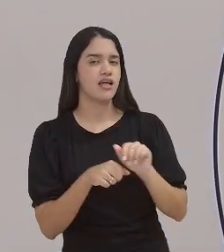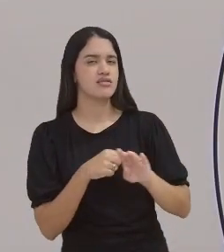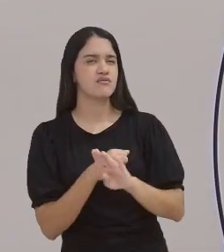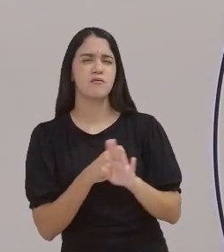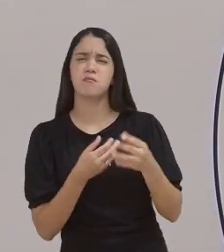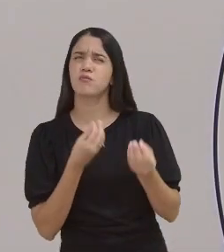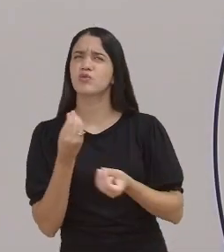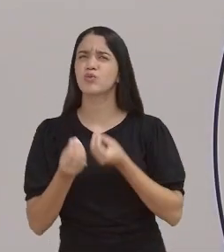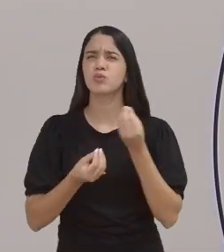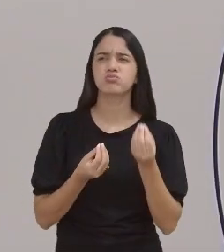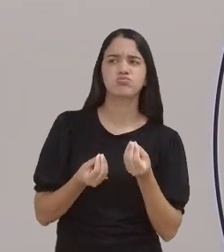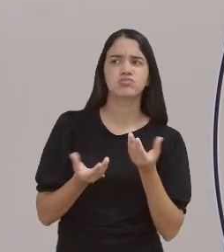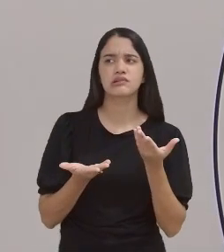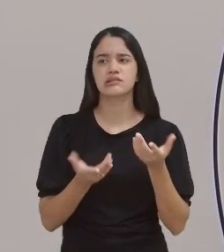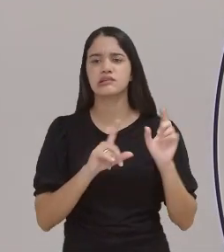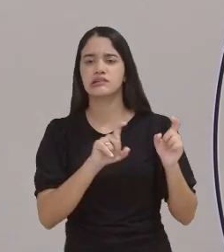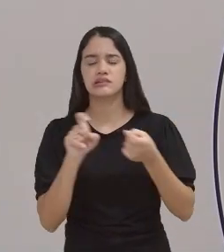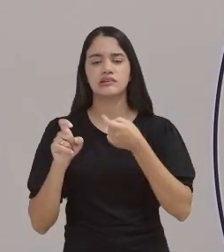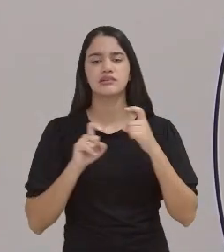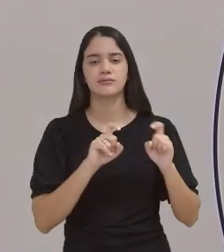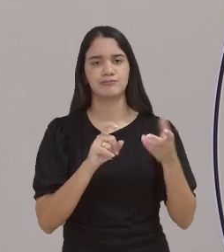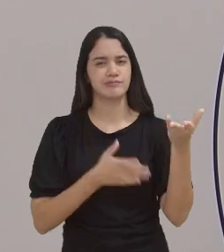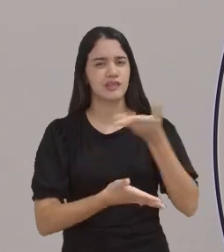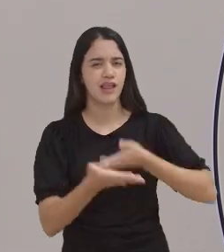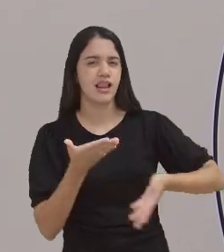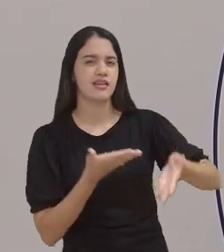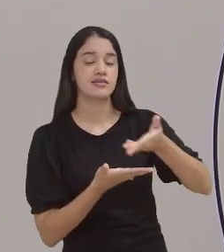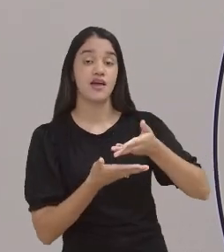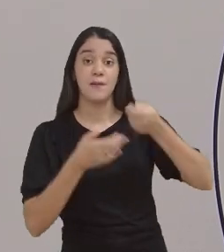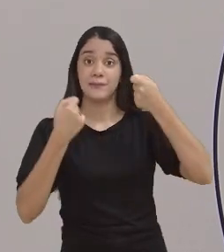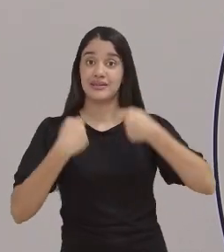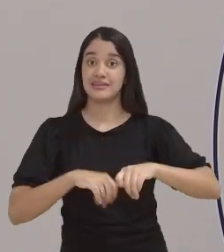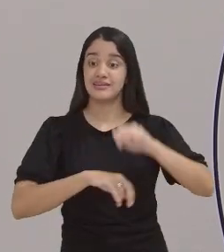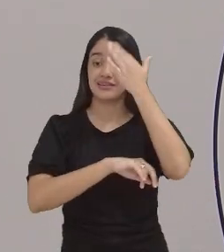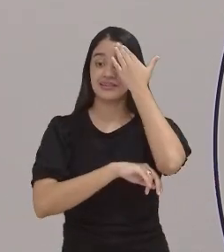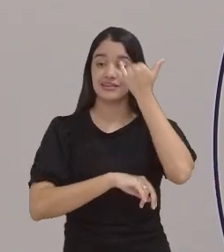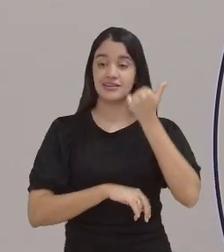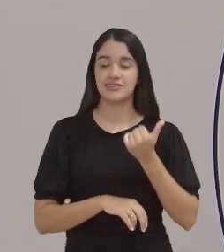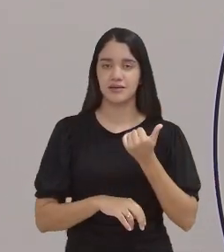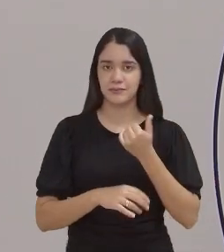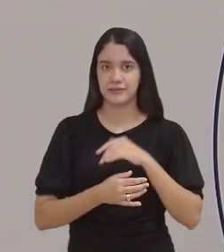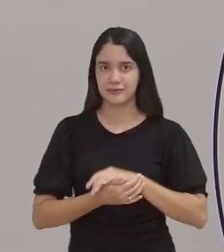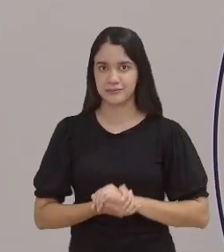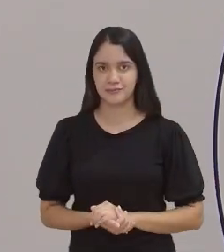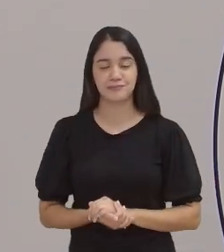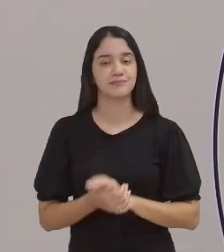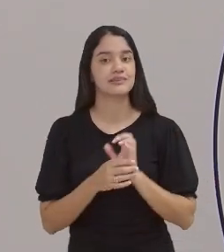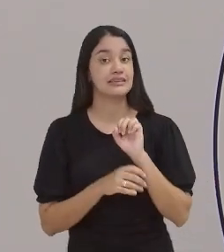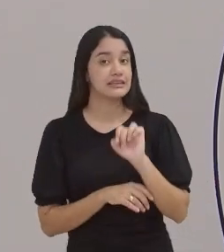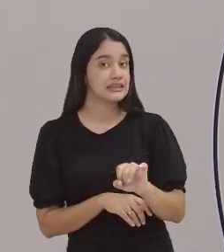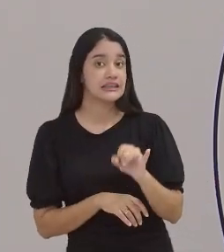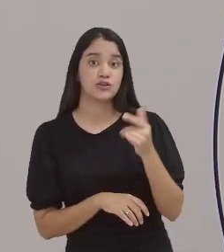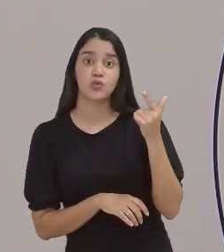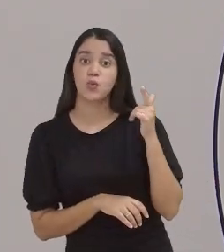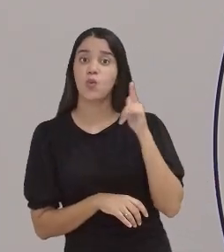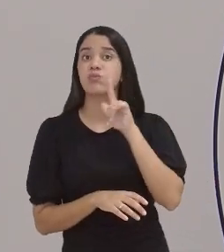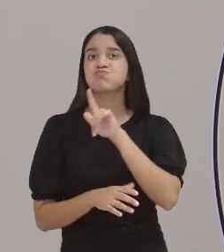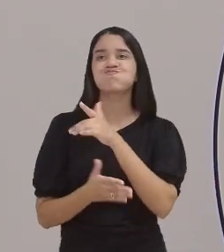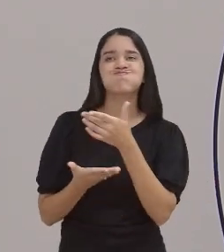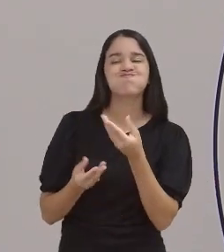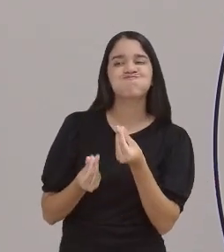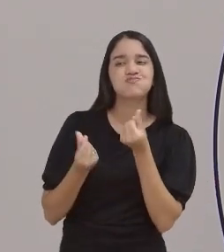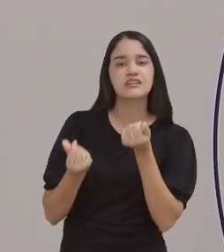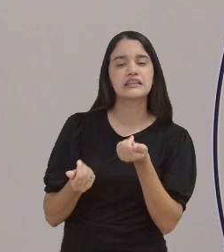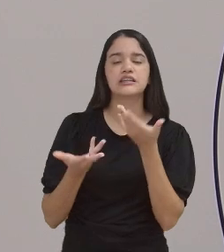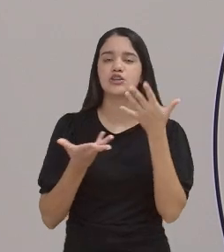assim relações lógico-discursivas? É exatamente o que a gente precisa saber nesse descritor. Se a gente não consegue compreender